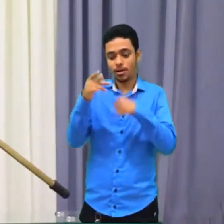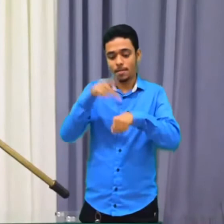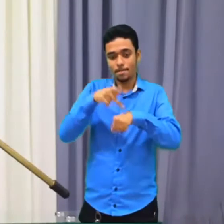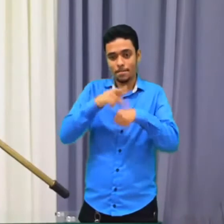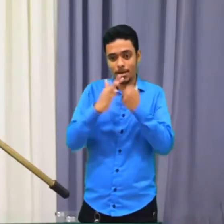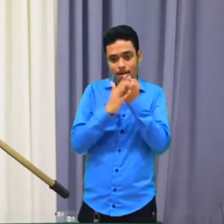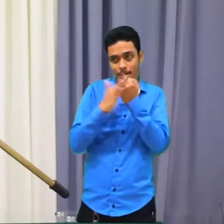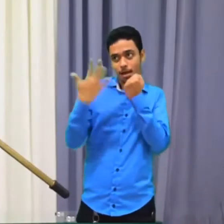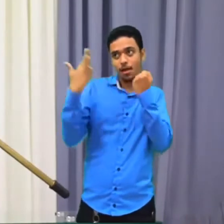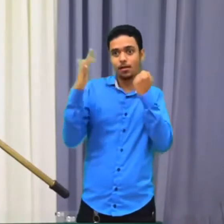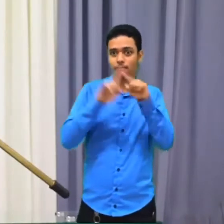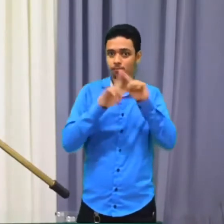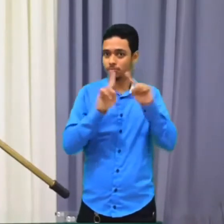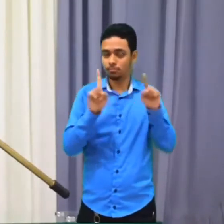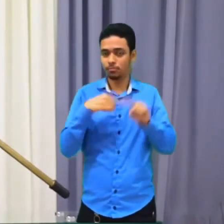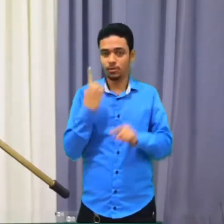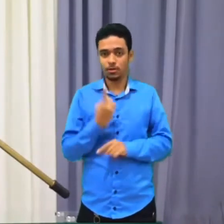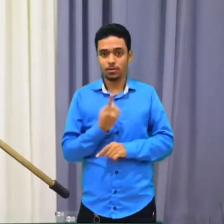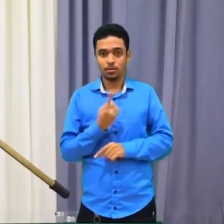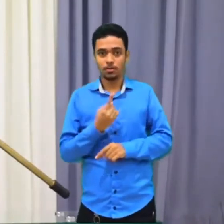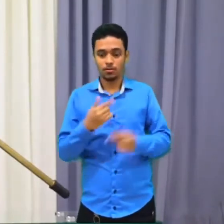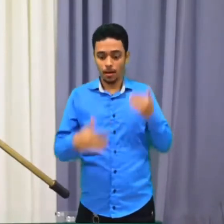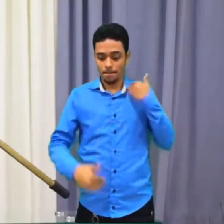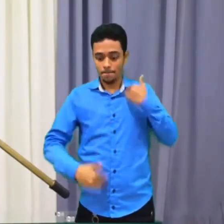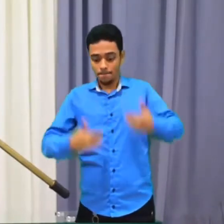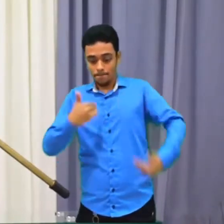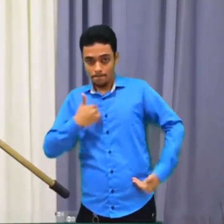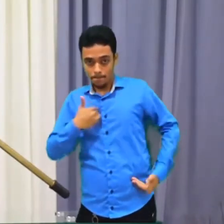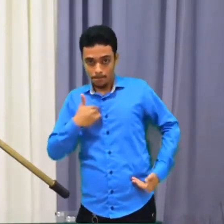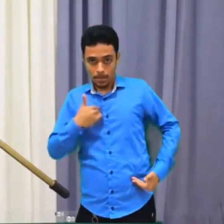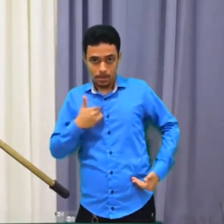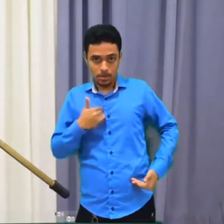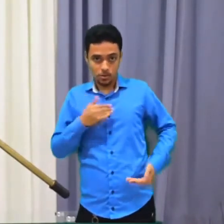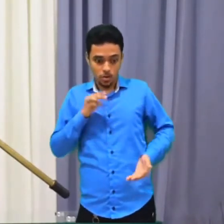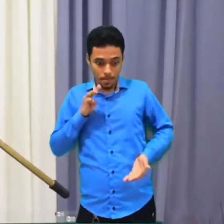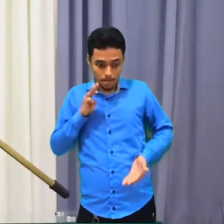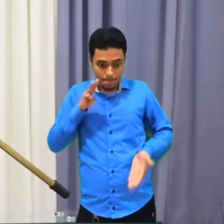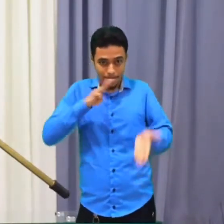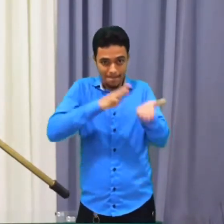somos membros e não clientes da igreja.